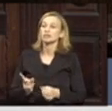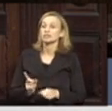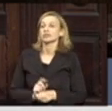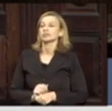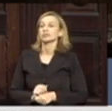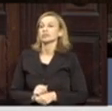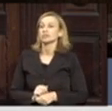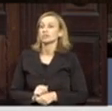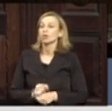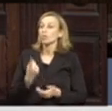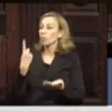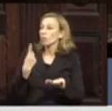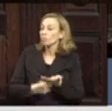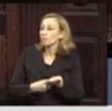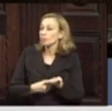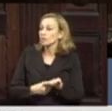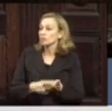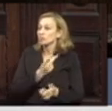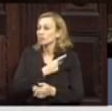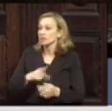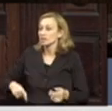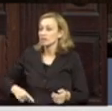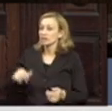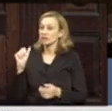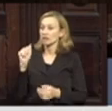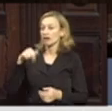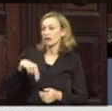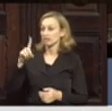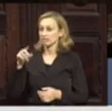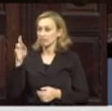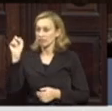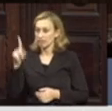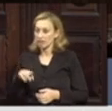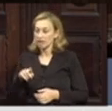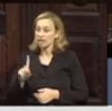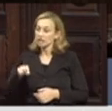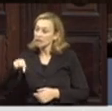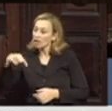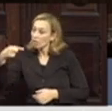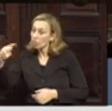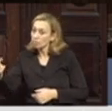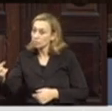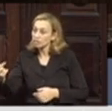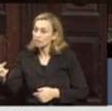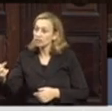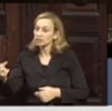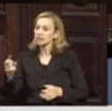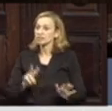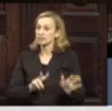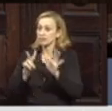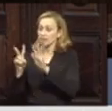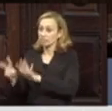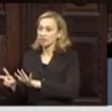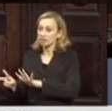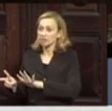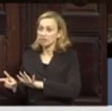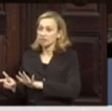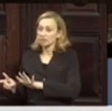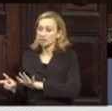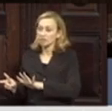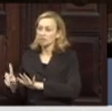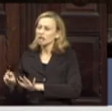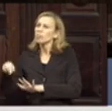hoje num projeto de um decreto legislativo efetivamente para cassar a decisão do